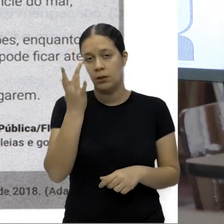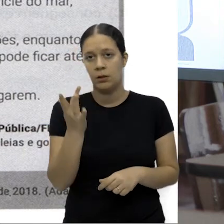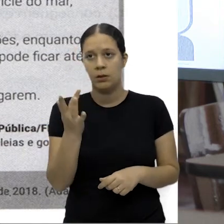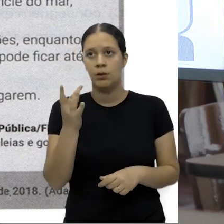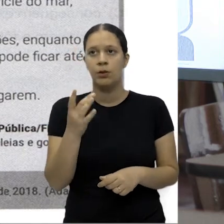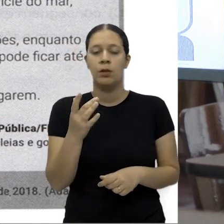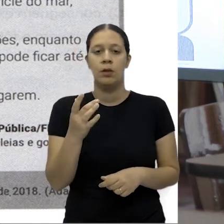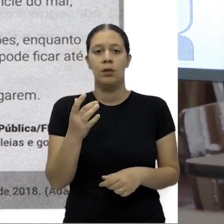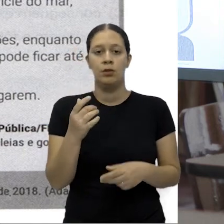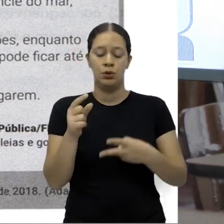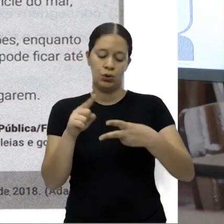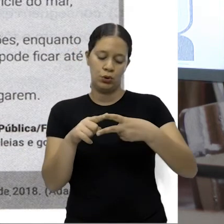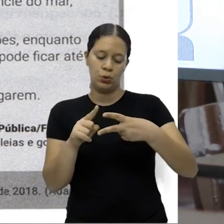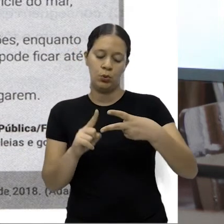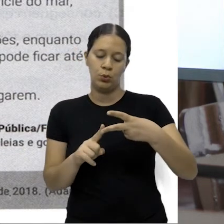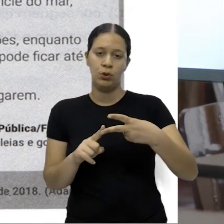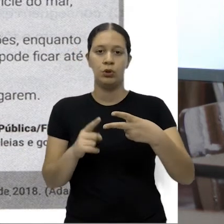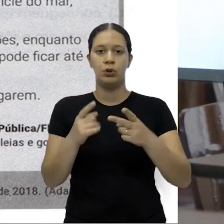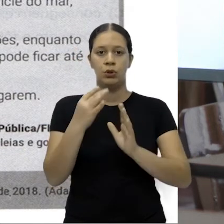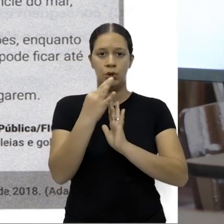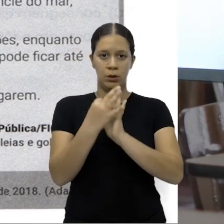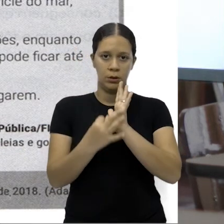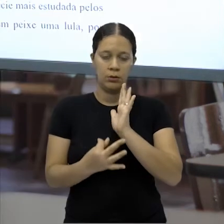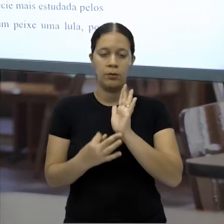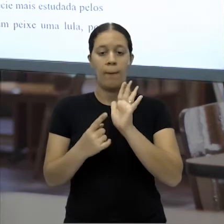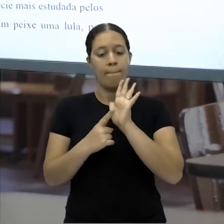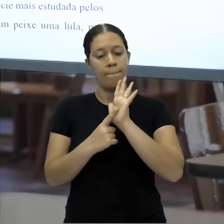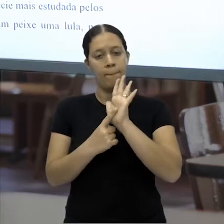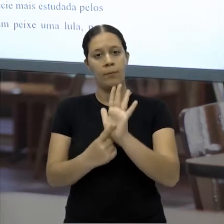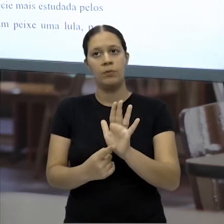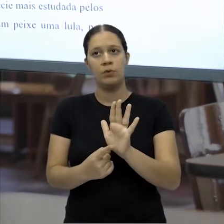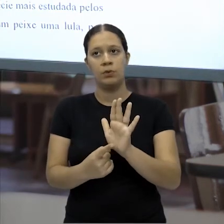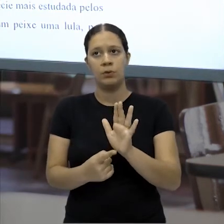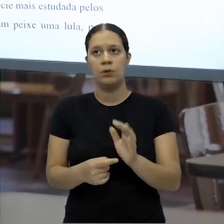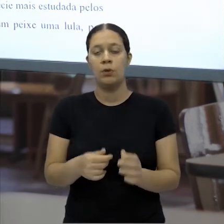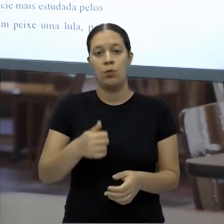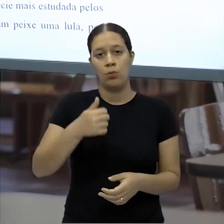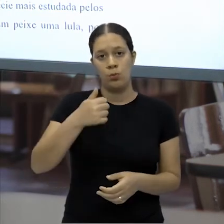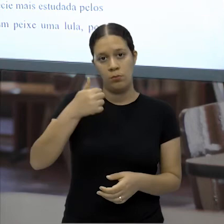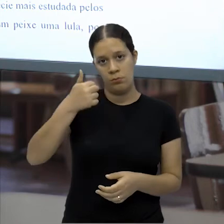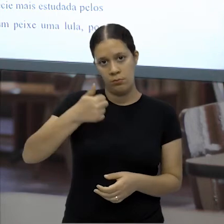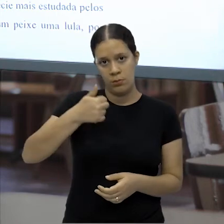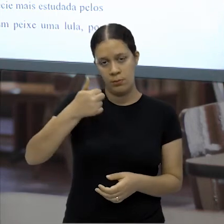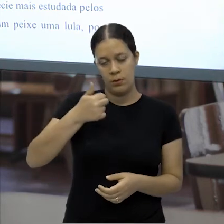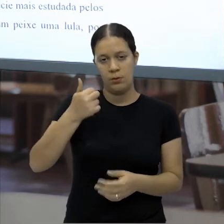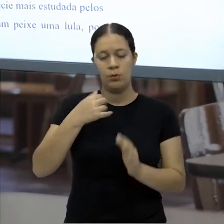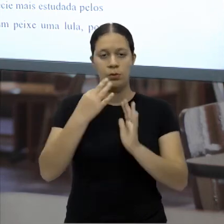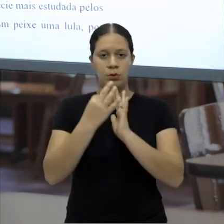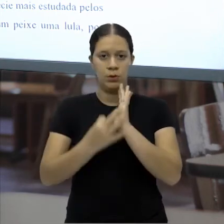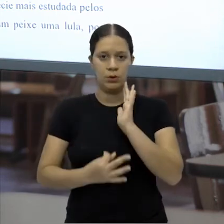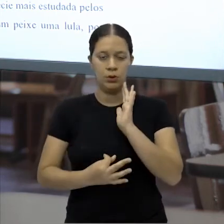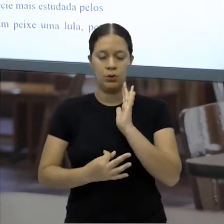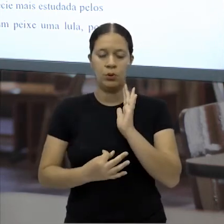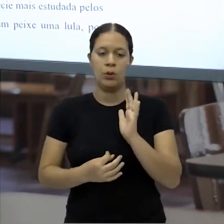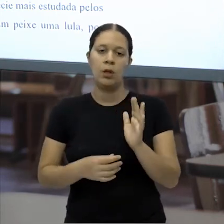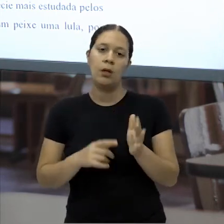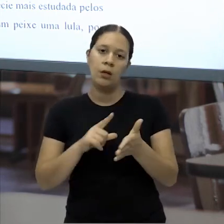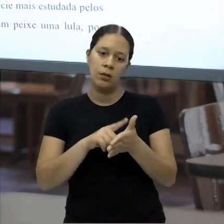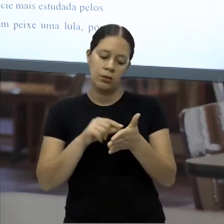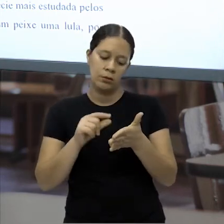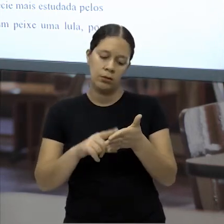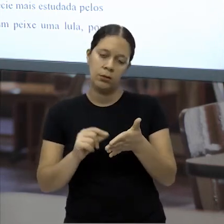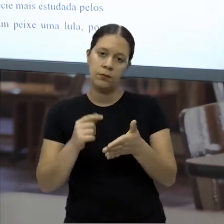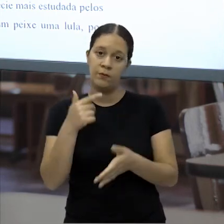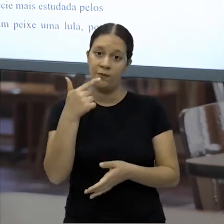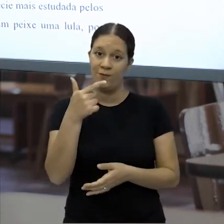facilitada. Então, eu coloquei esses dois textos a fim de mostrar para vocês. Esse texto original, que é o texto científico,